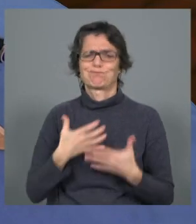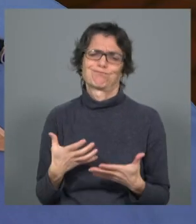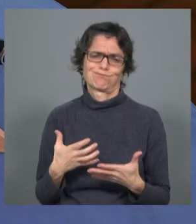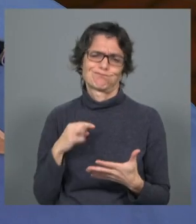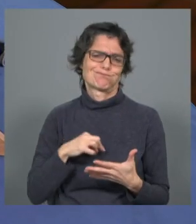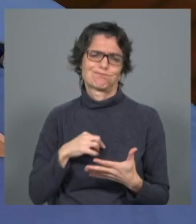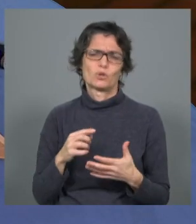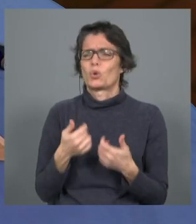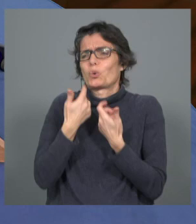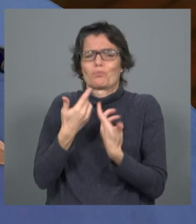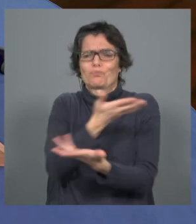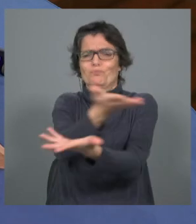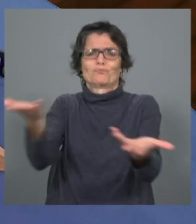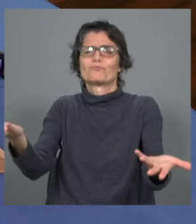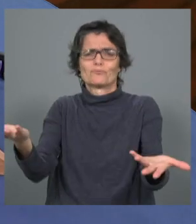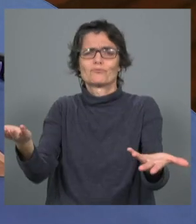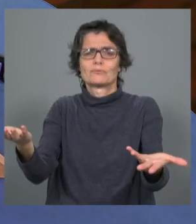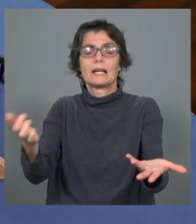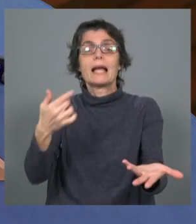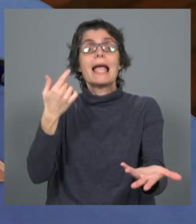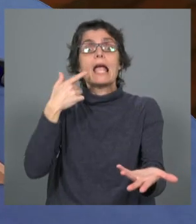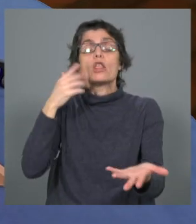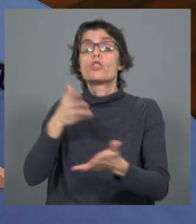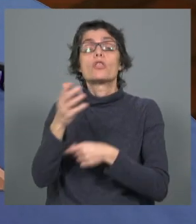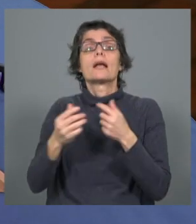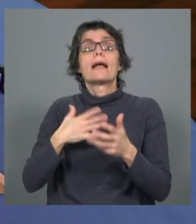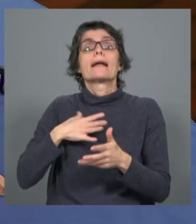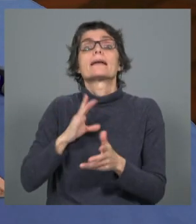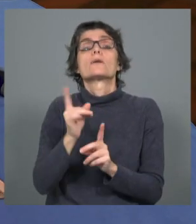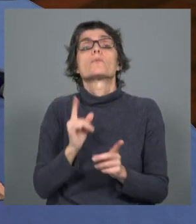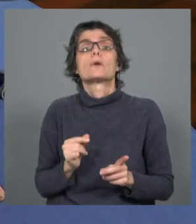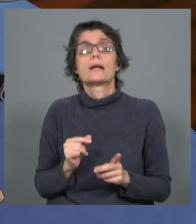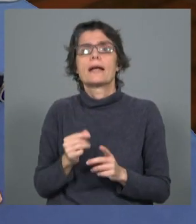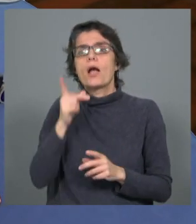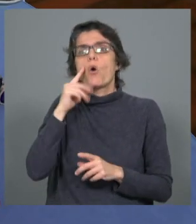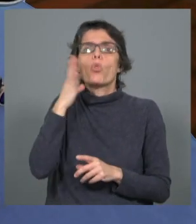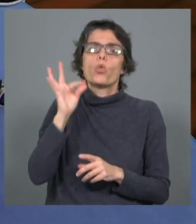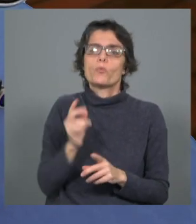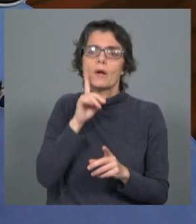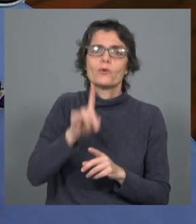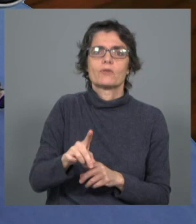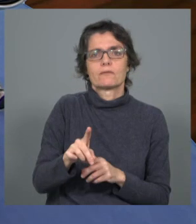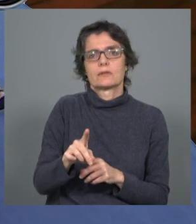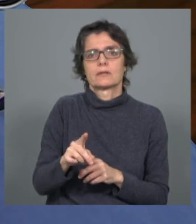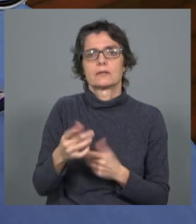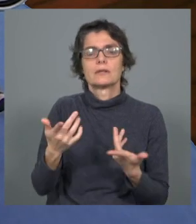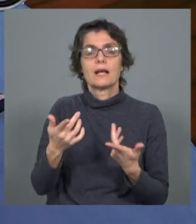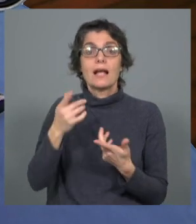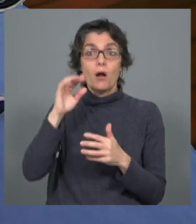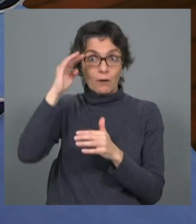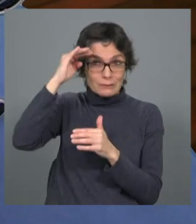todos muito cansados. E a tendência é, rapidamente, queremos voltar ao normal. E esse normal no nosso horizonte é o